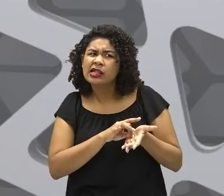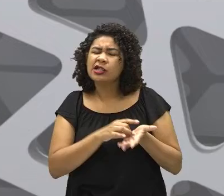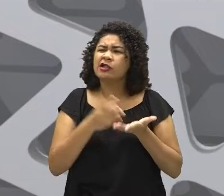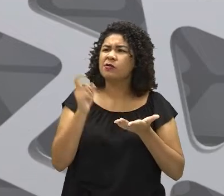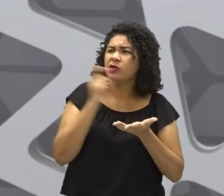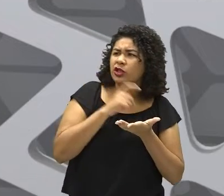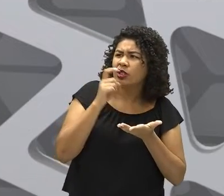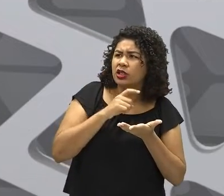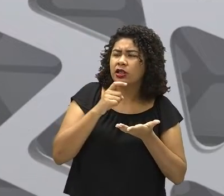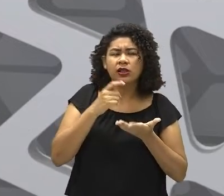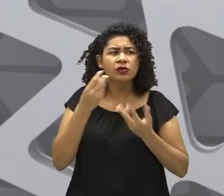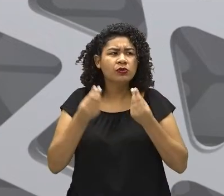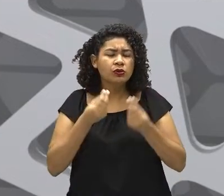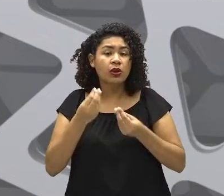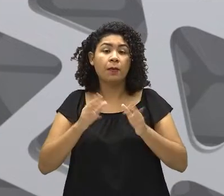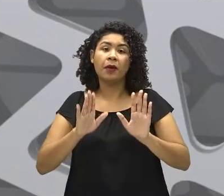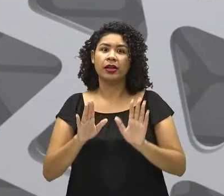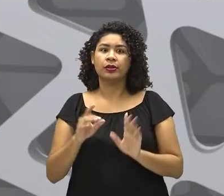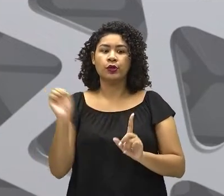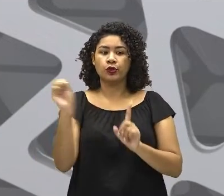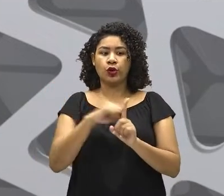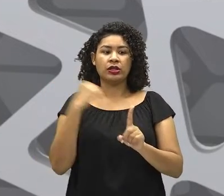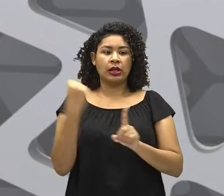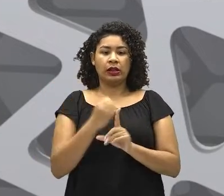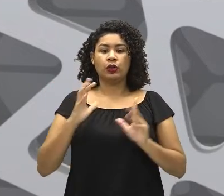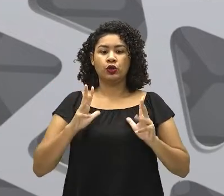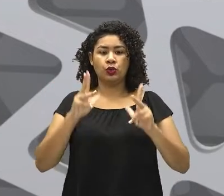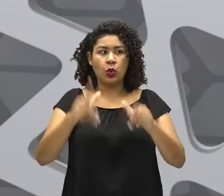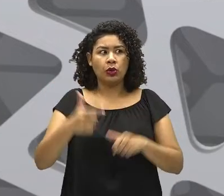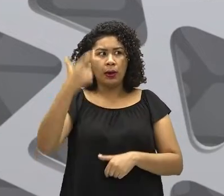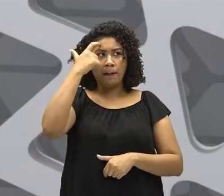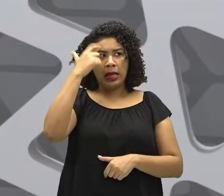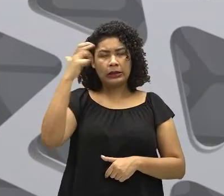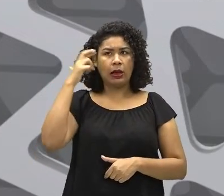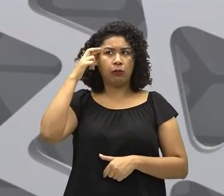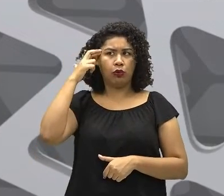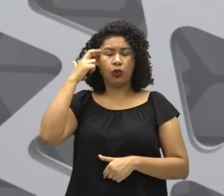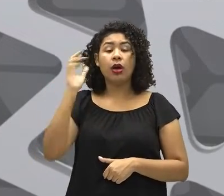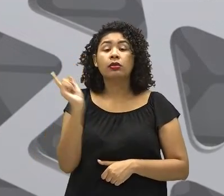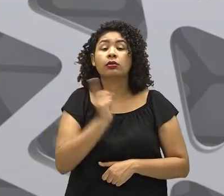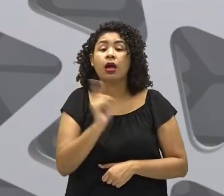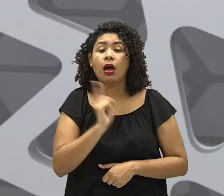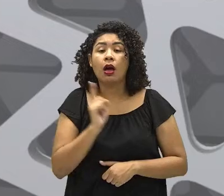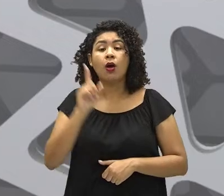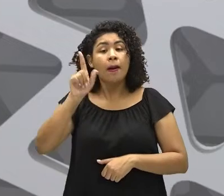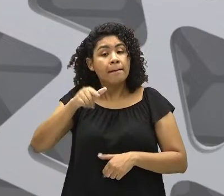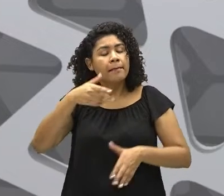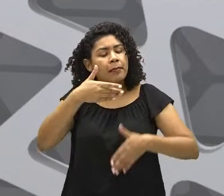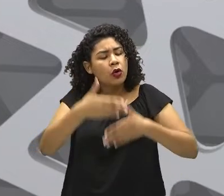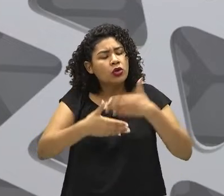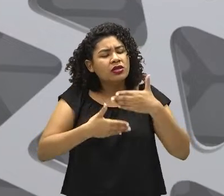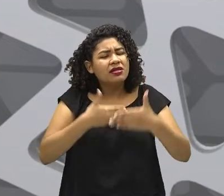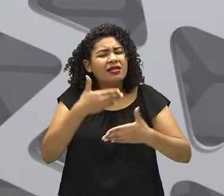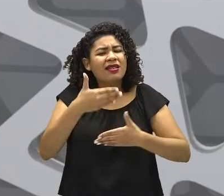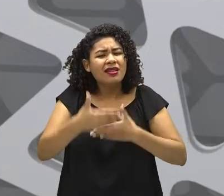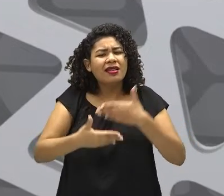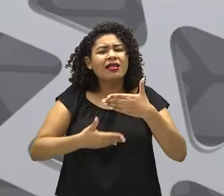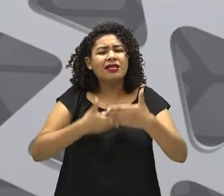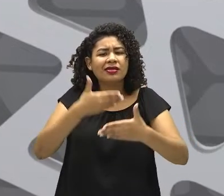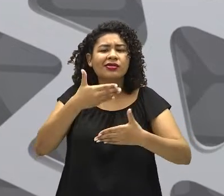sociedade toda, de uma hora para outra, vai começar a pensar de forma racional. Isso é um processo, tá? Mas